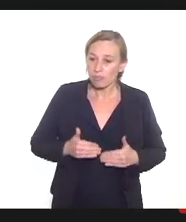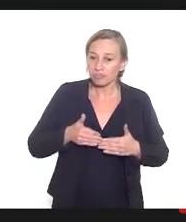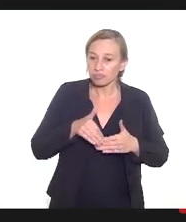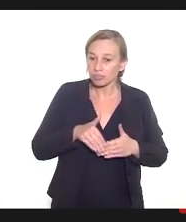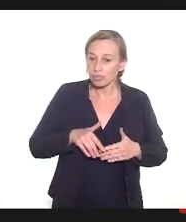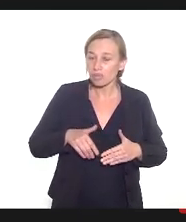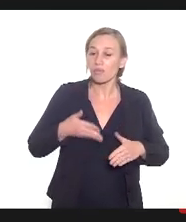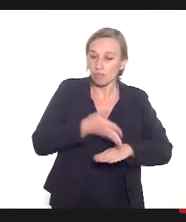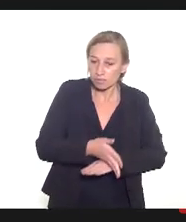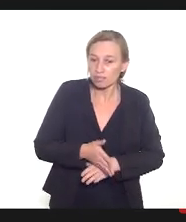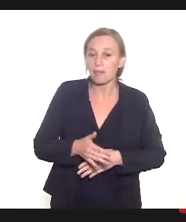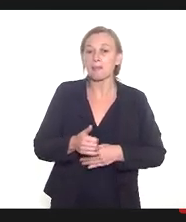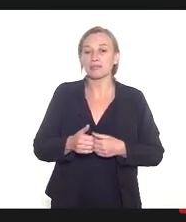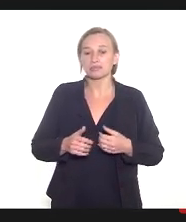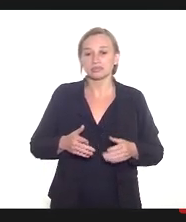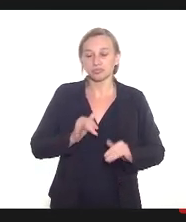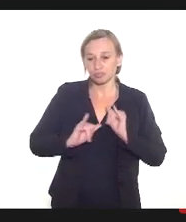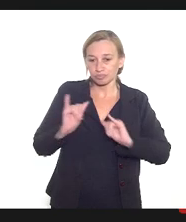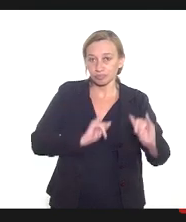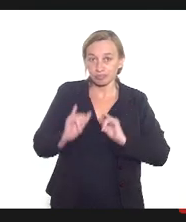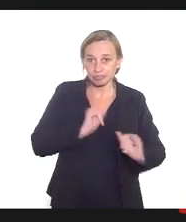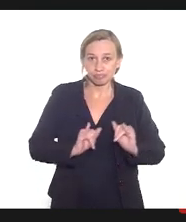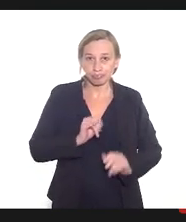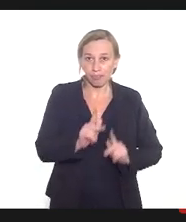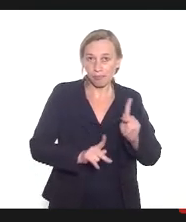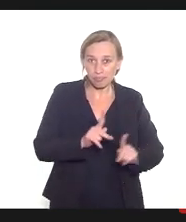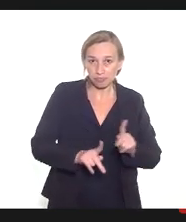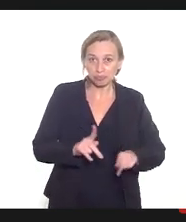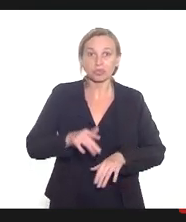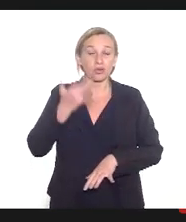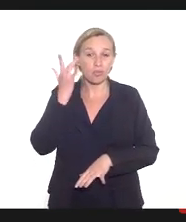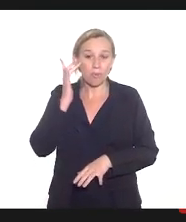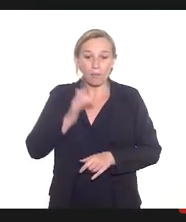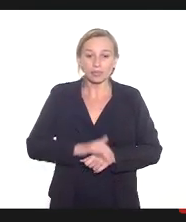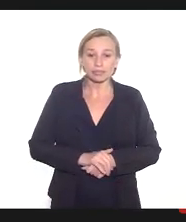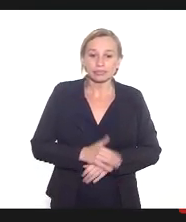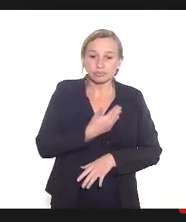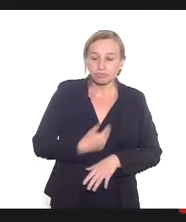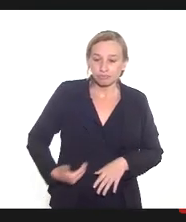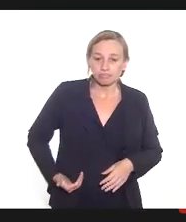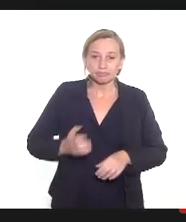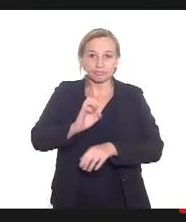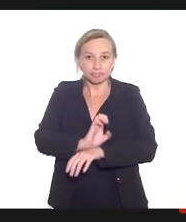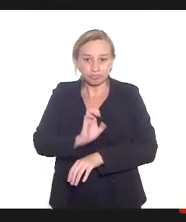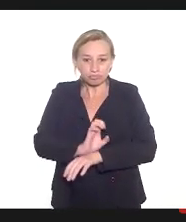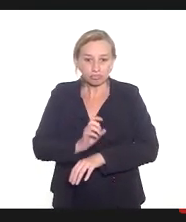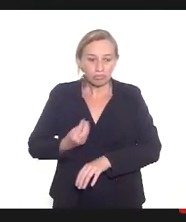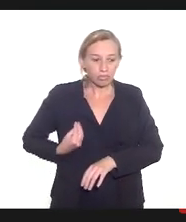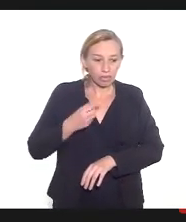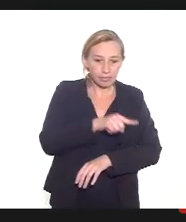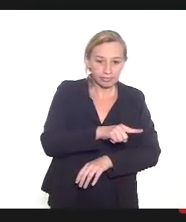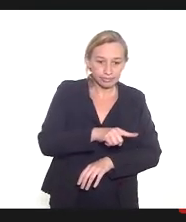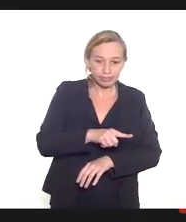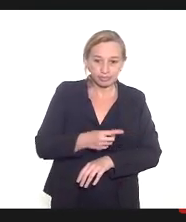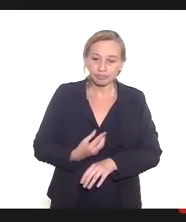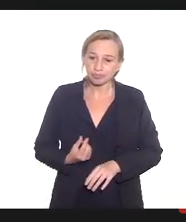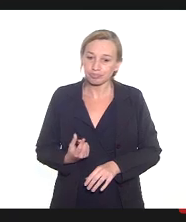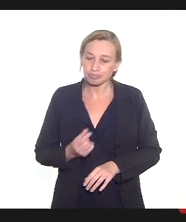à informação na população Eu acho que o governo estadual está aí gastando